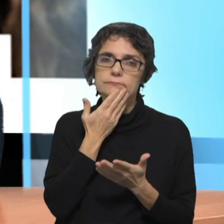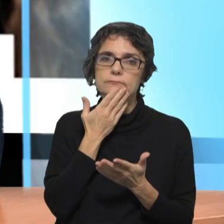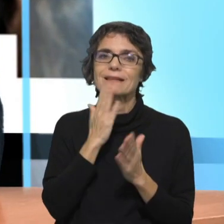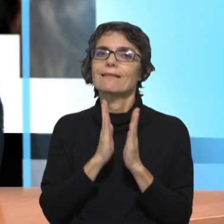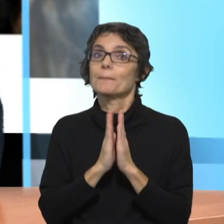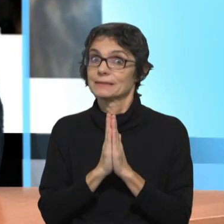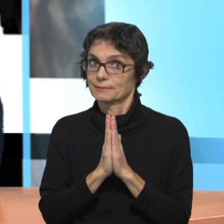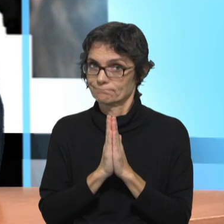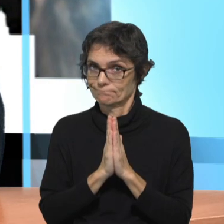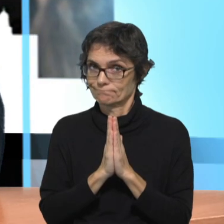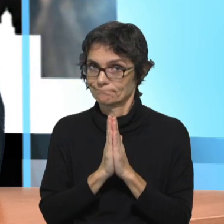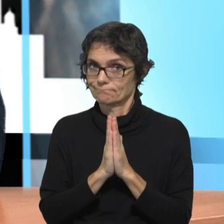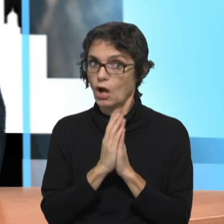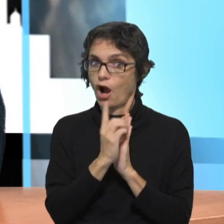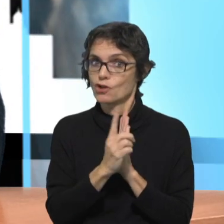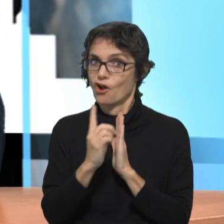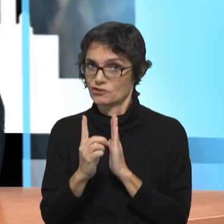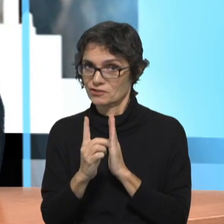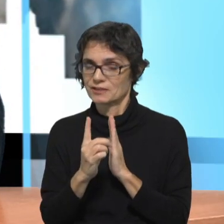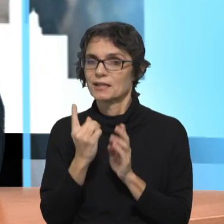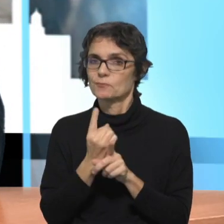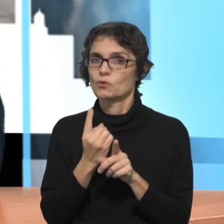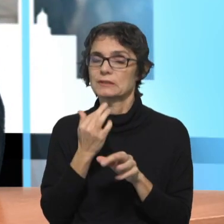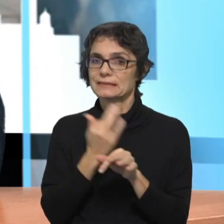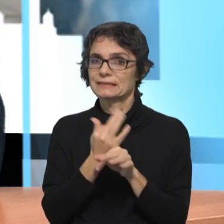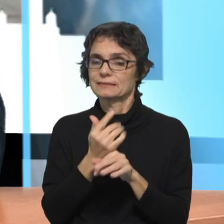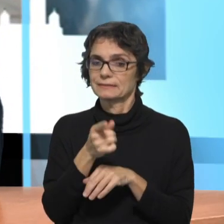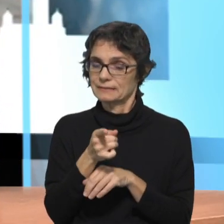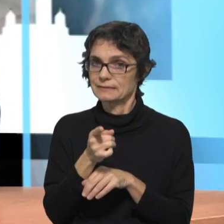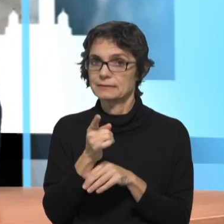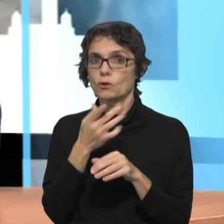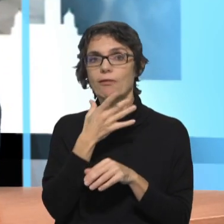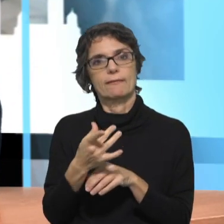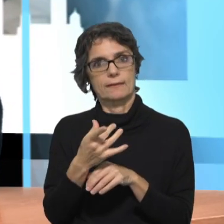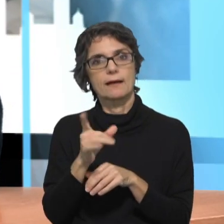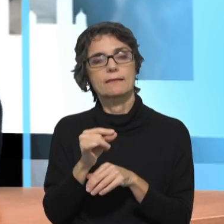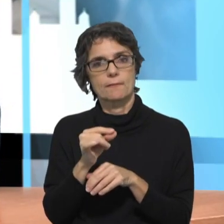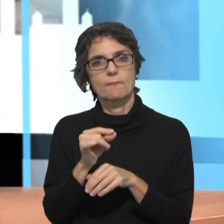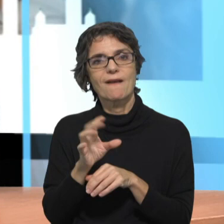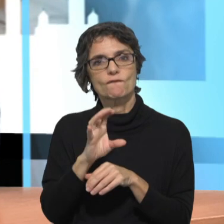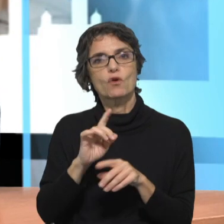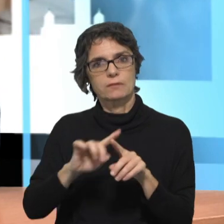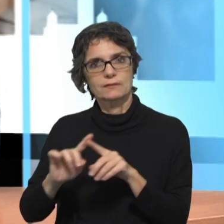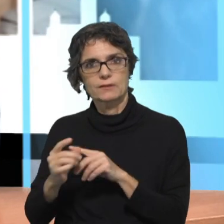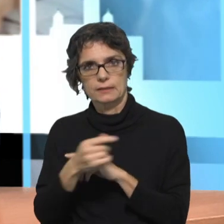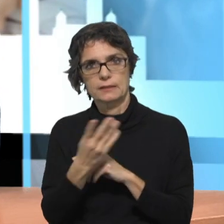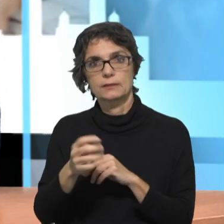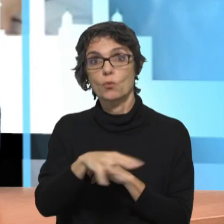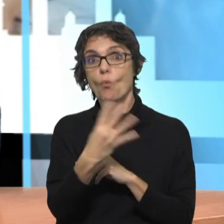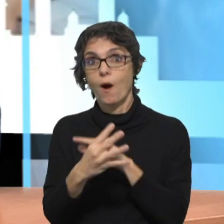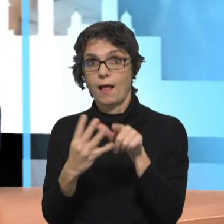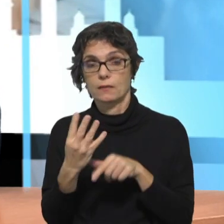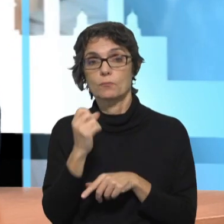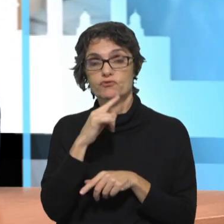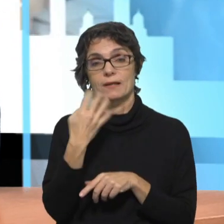vamos. Porque também a própria celebração do Natal apresenta assim uma grande polifonia. 4 possibilidades de